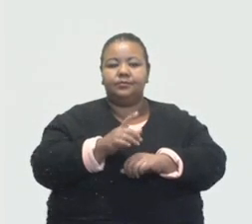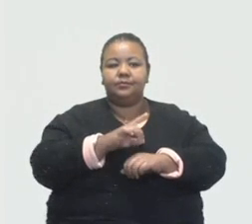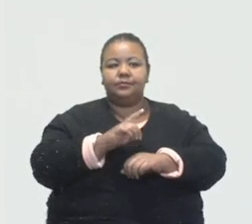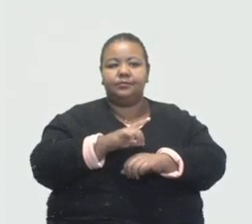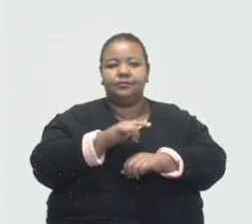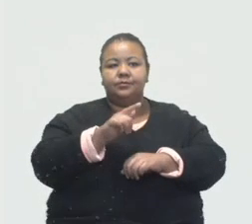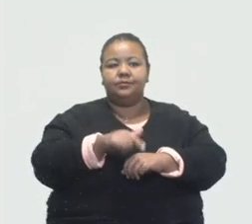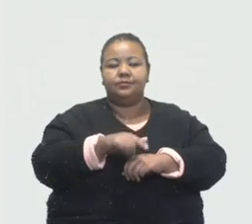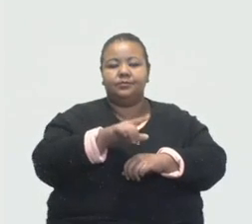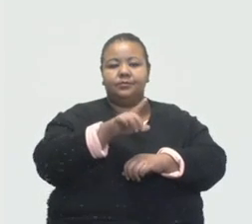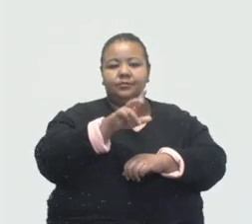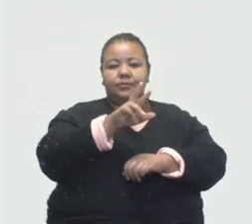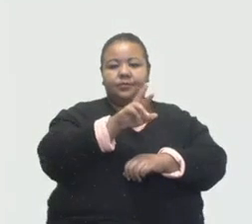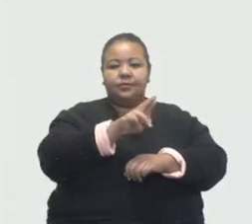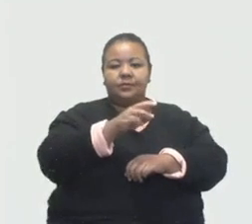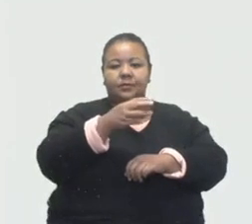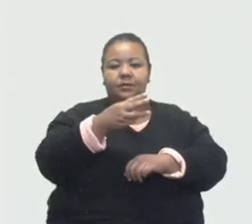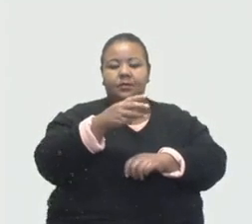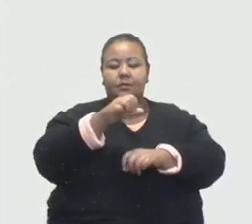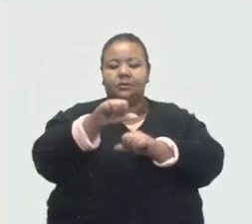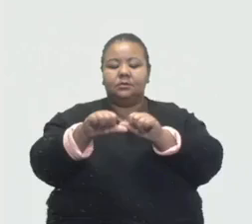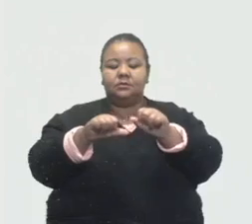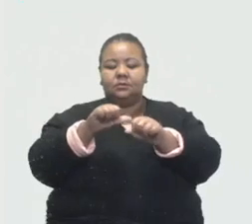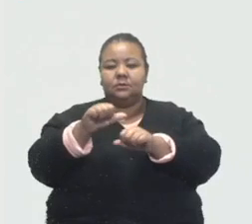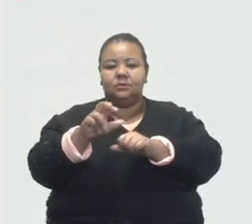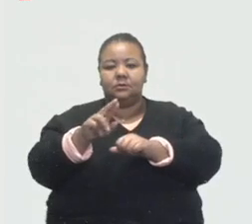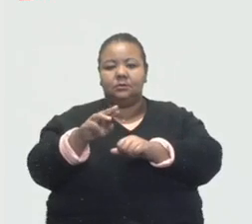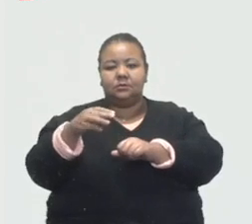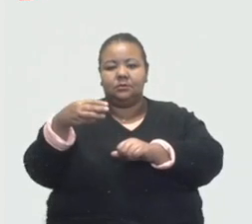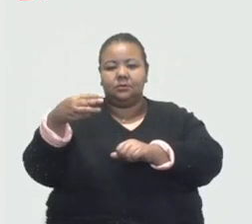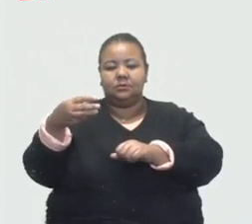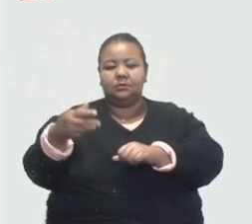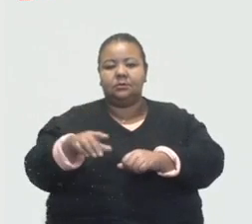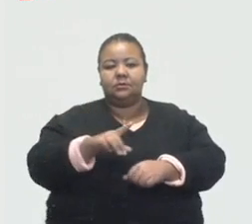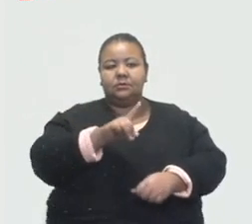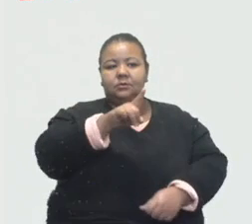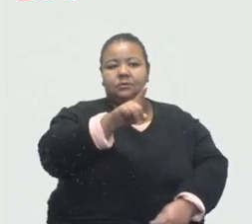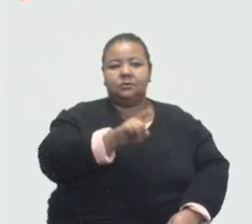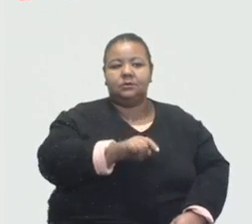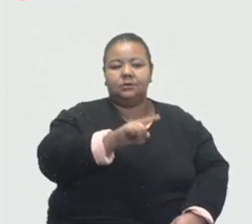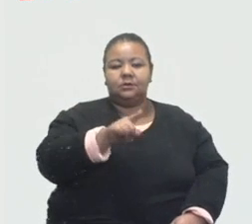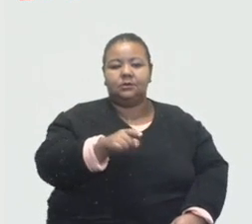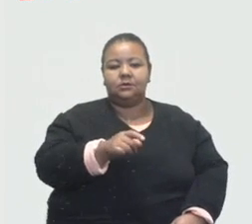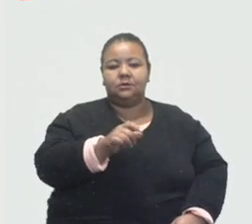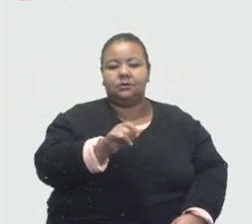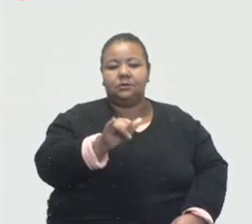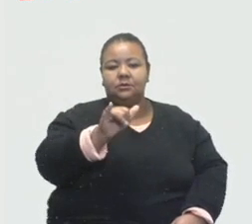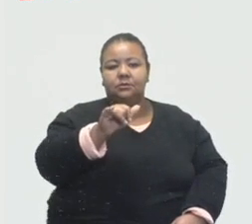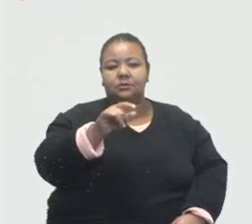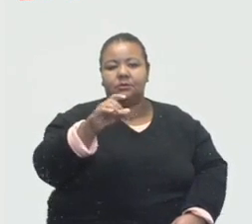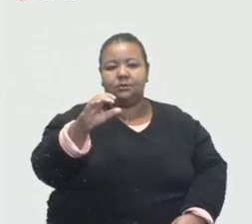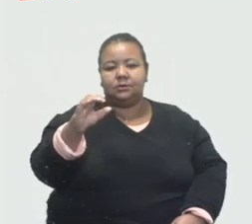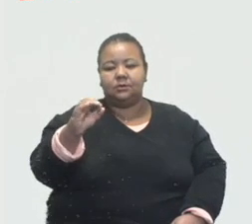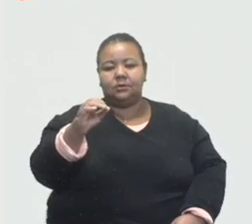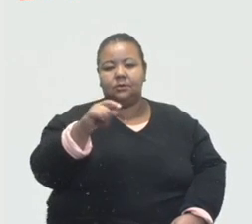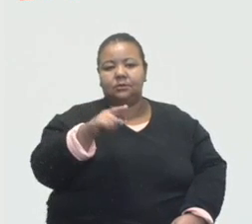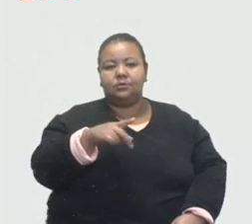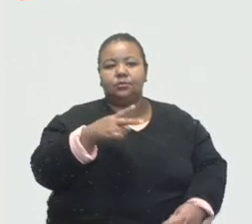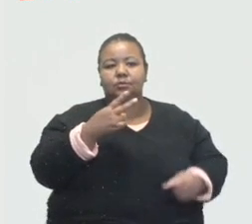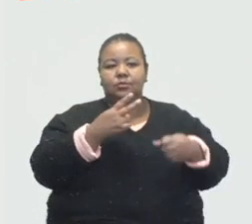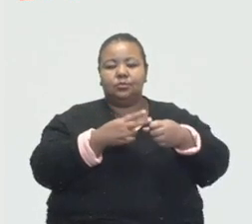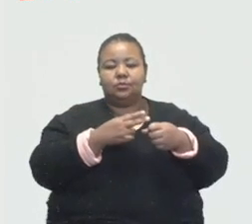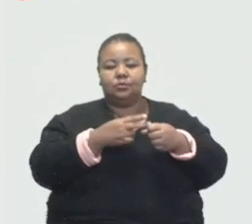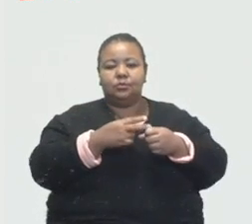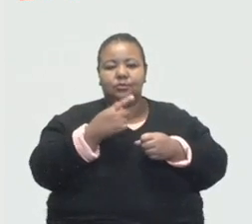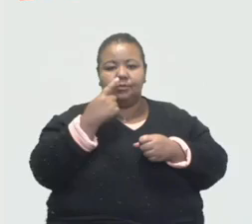né, uma transformação de R3 no R3, dada por x, y e 0. O seu núcleo, observe que